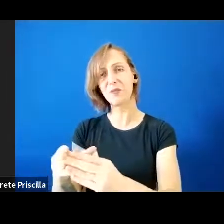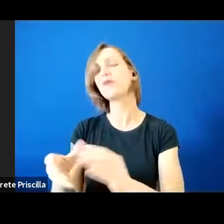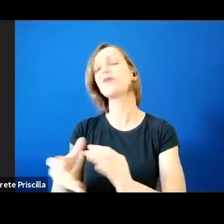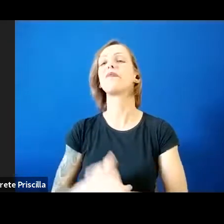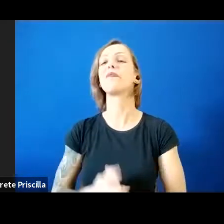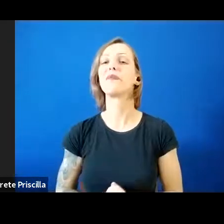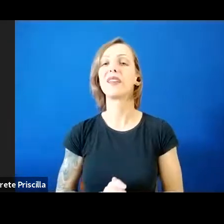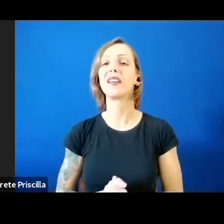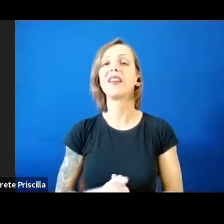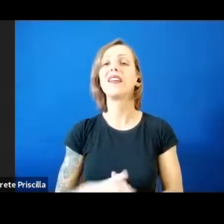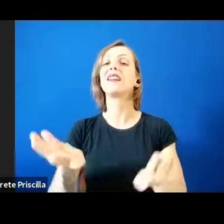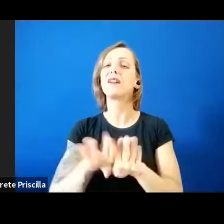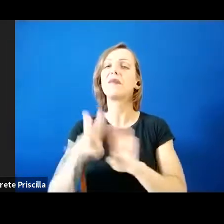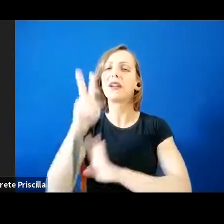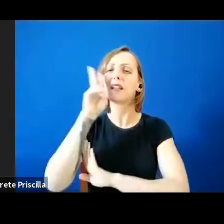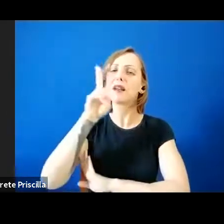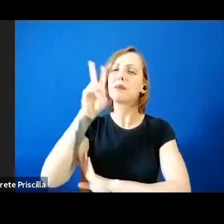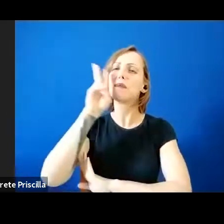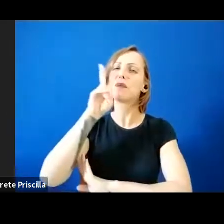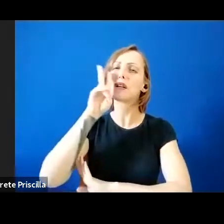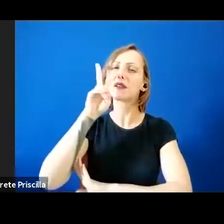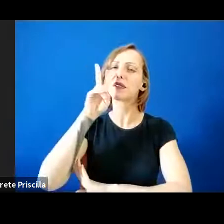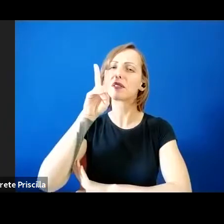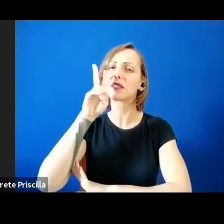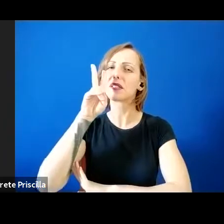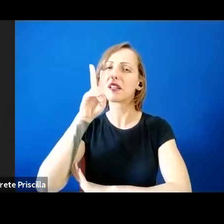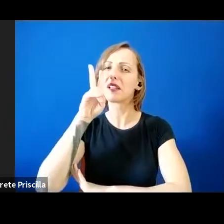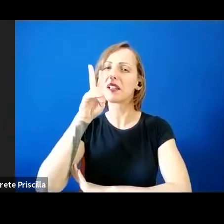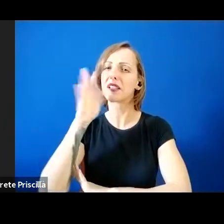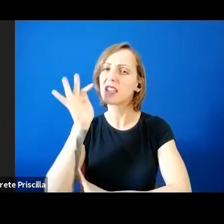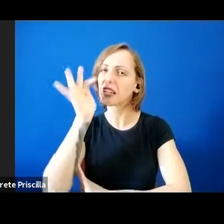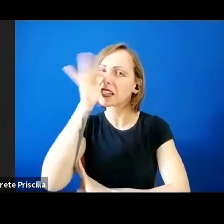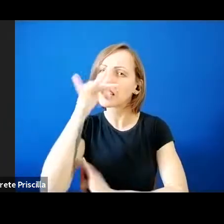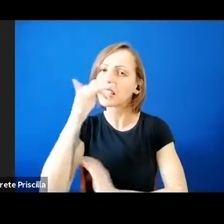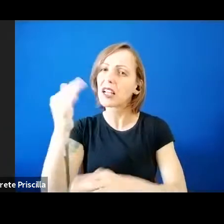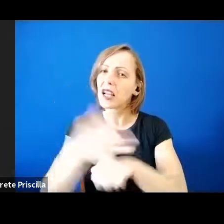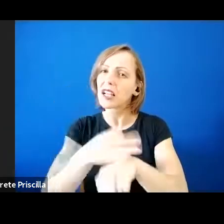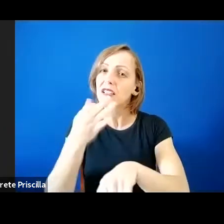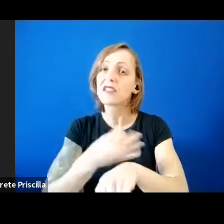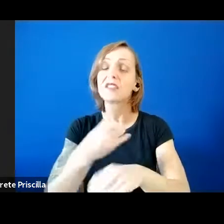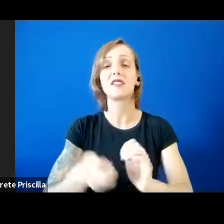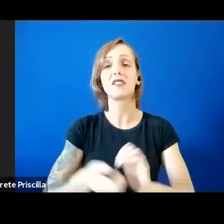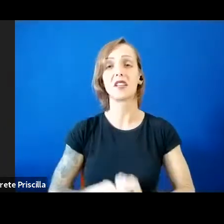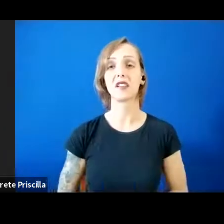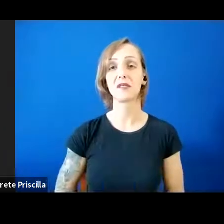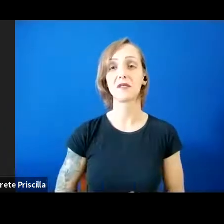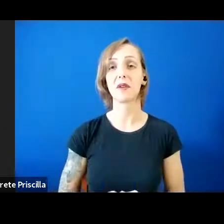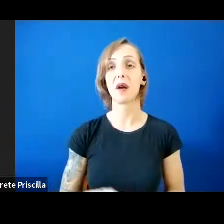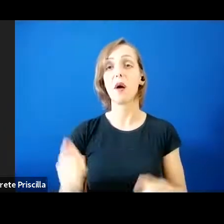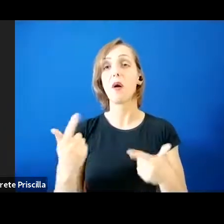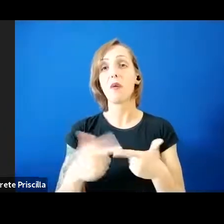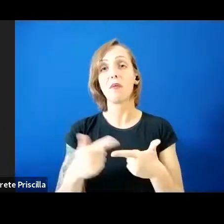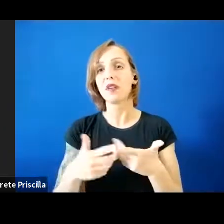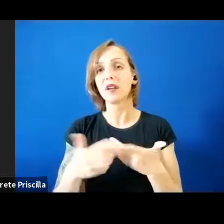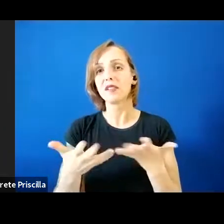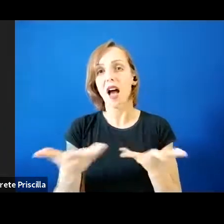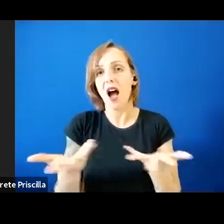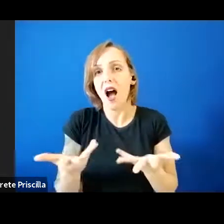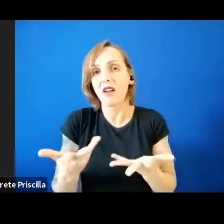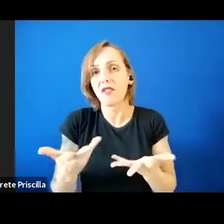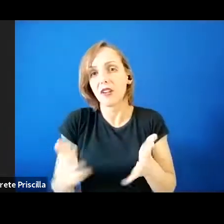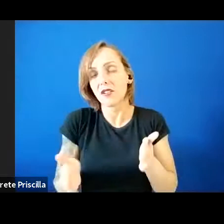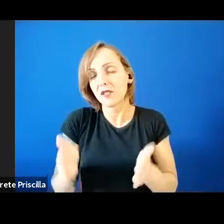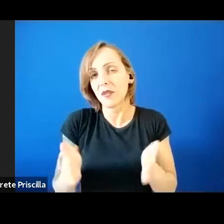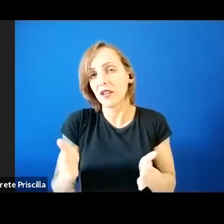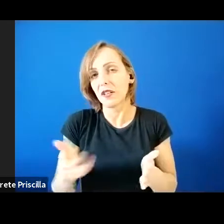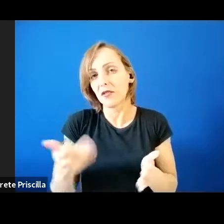resistência, que por um tempo não está ocorrendo as nossas feiras, a nossa festa de sementes crioulas, mas muitos frutos